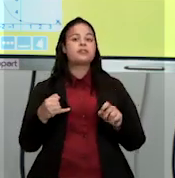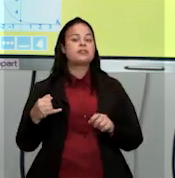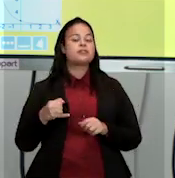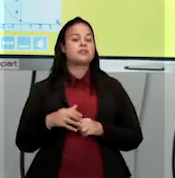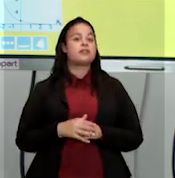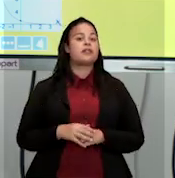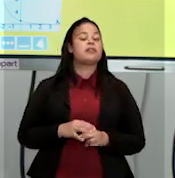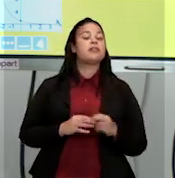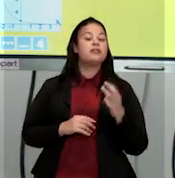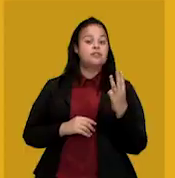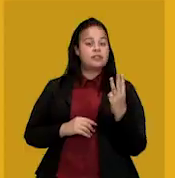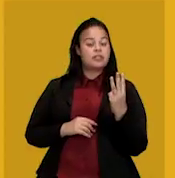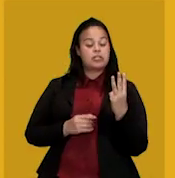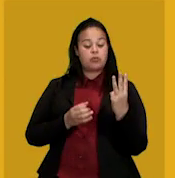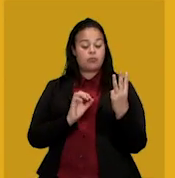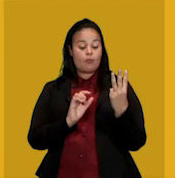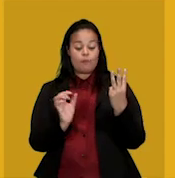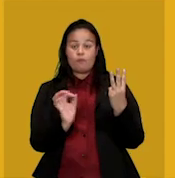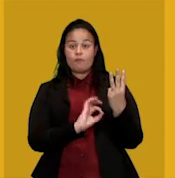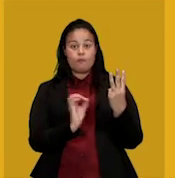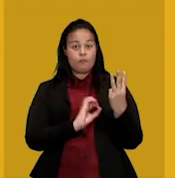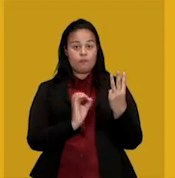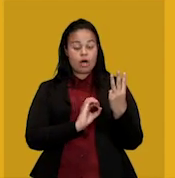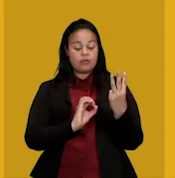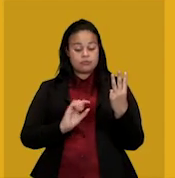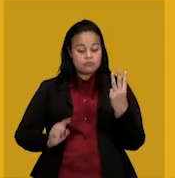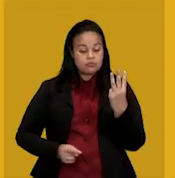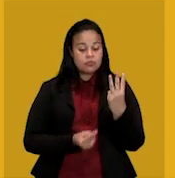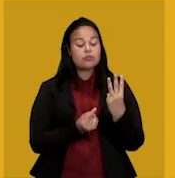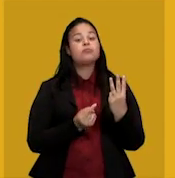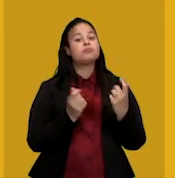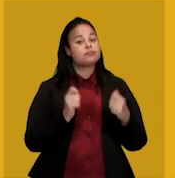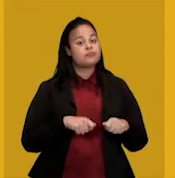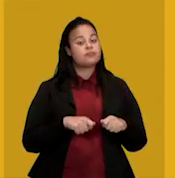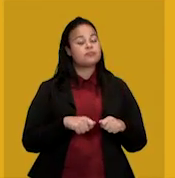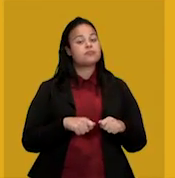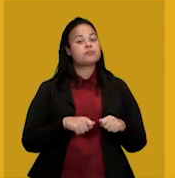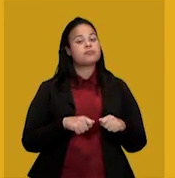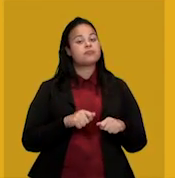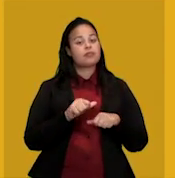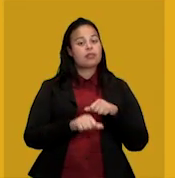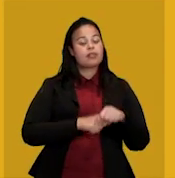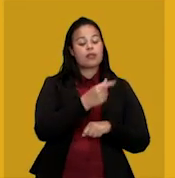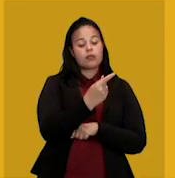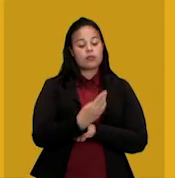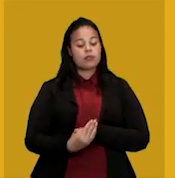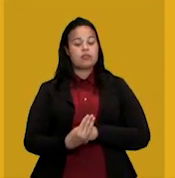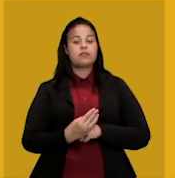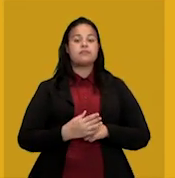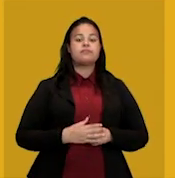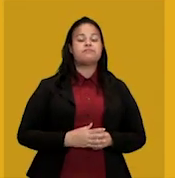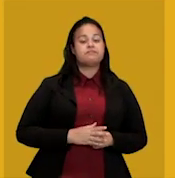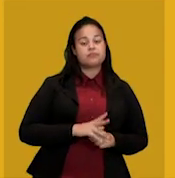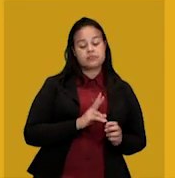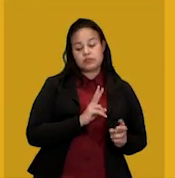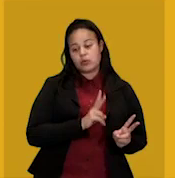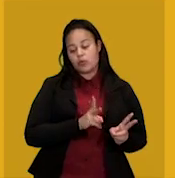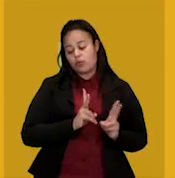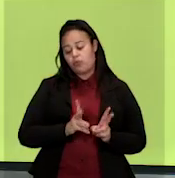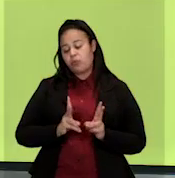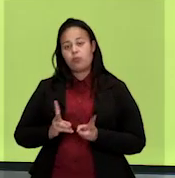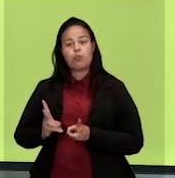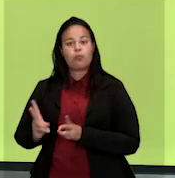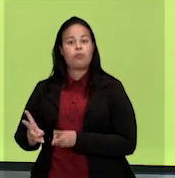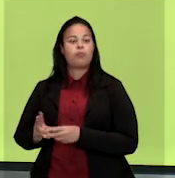é 3, não tem nada embaixo, eu acrescento 1. Então, 3 sobre 1 invertendo, 1/3. E por aí vai. Aí você marcaria